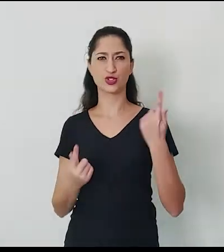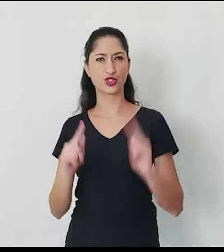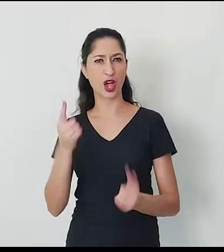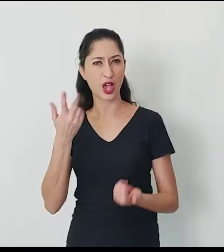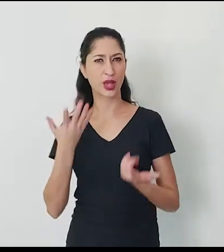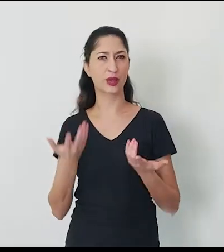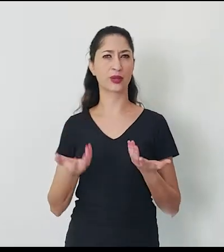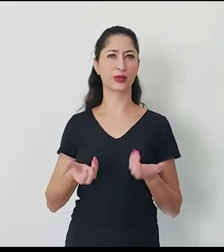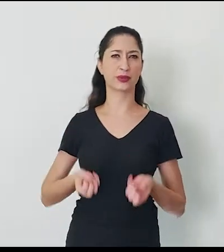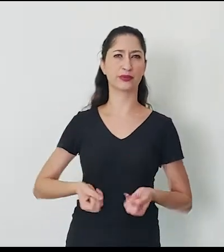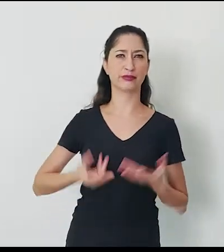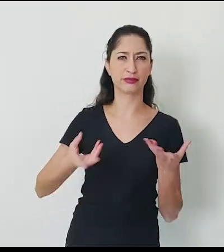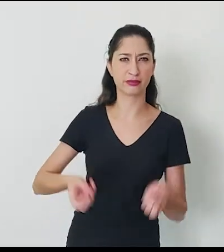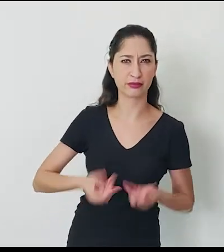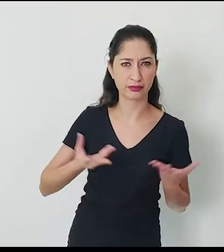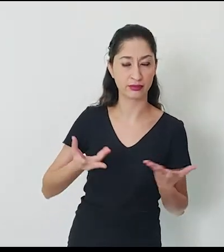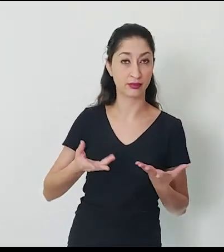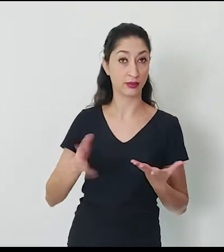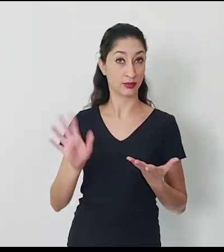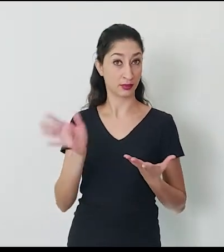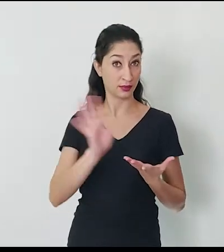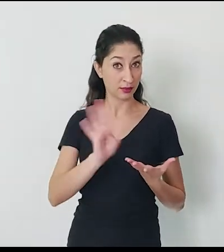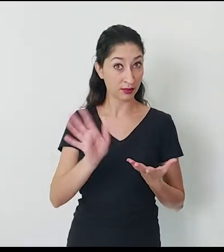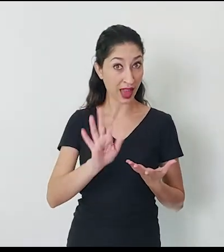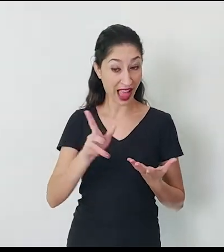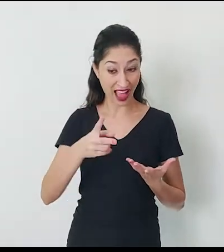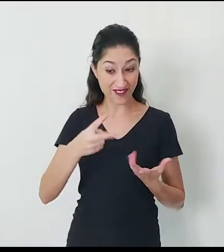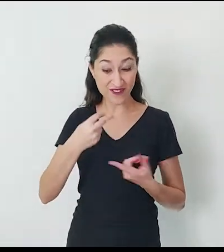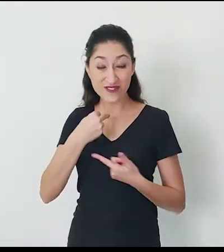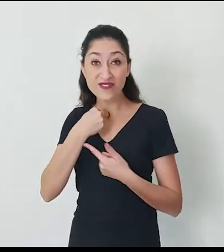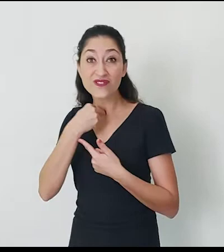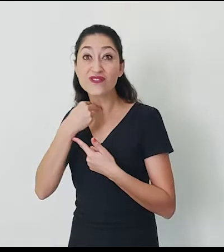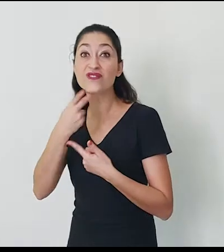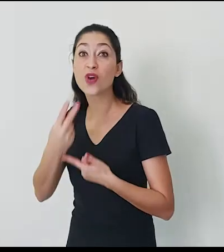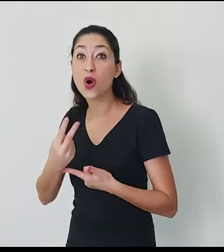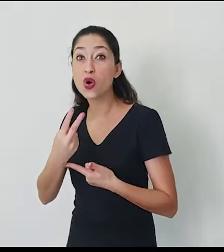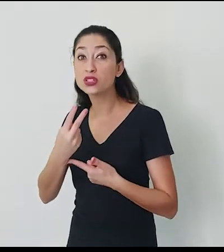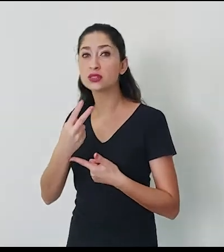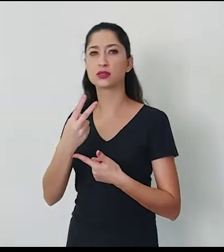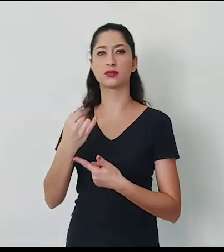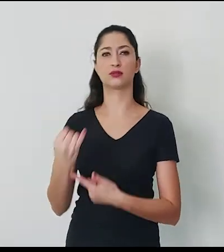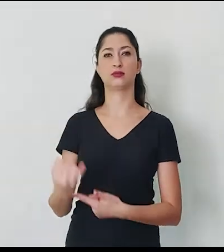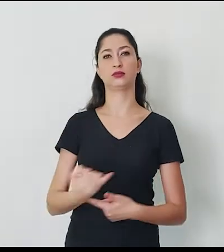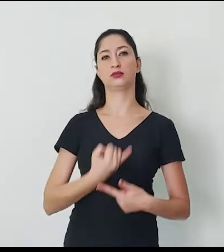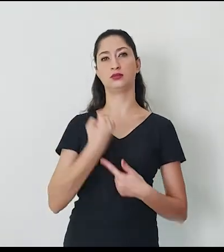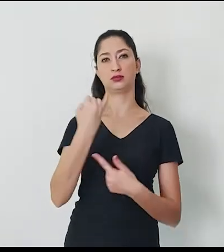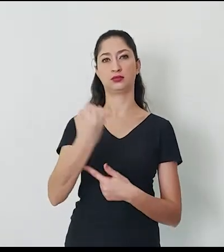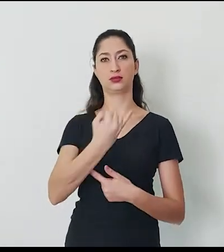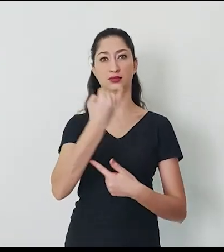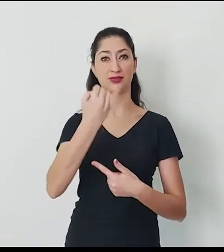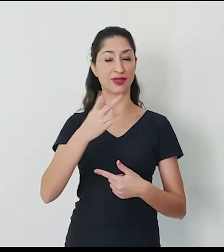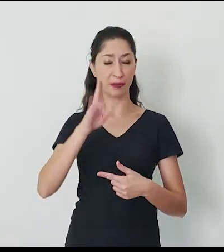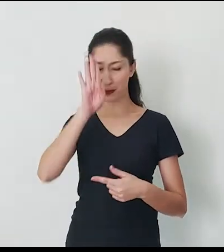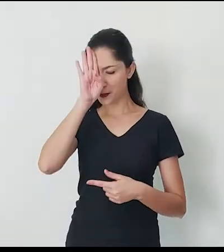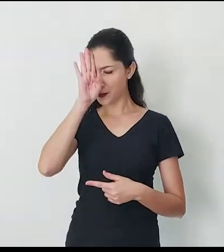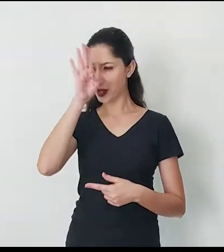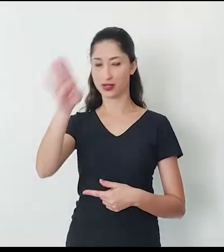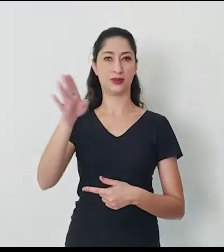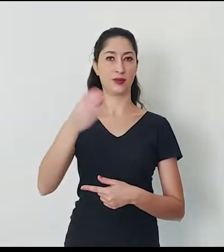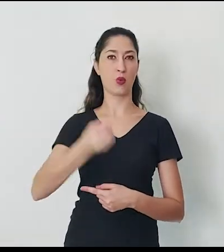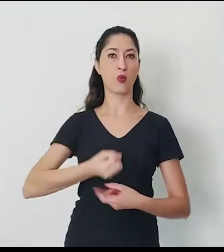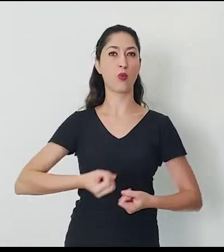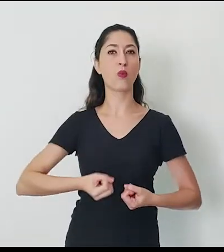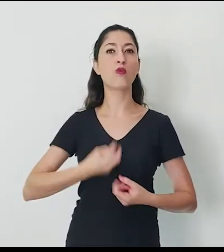se expressando, né, com gestos e etc., a voz, ela às vezes é um pouco deixada de lado, mas com ela,